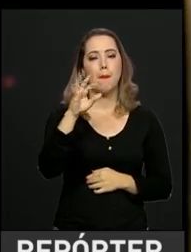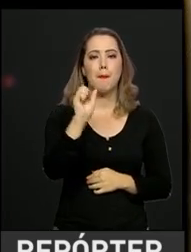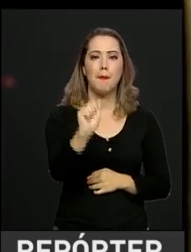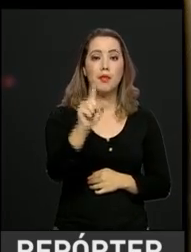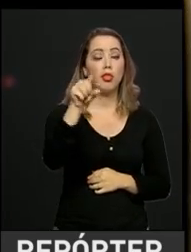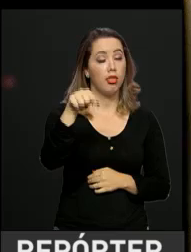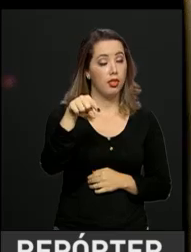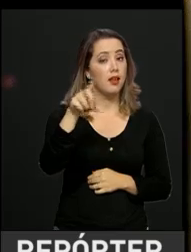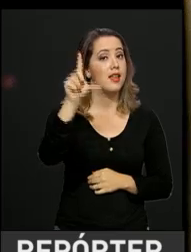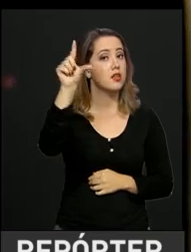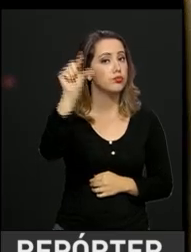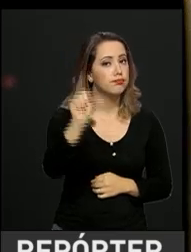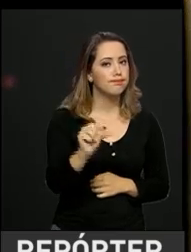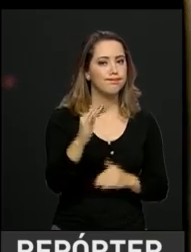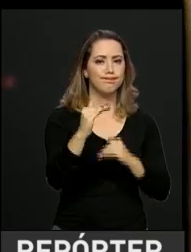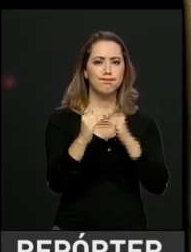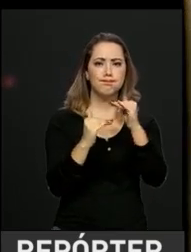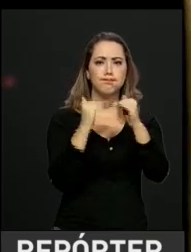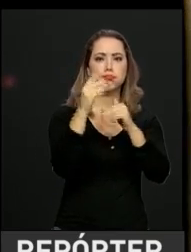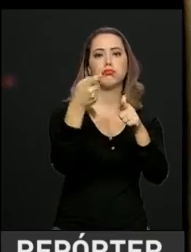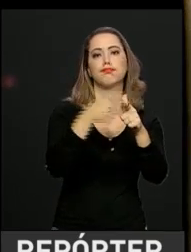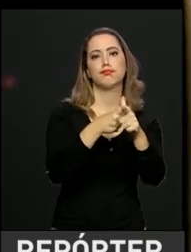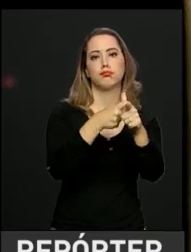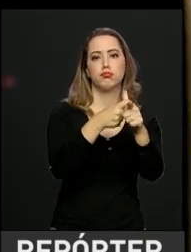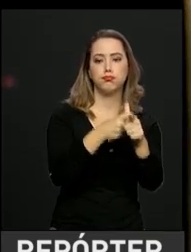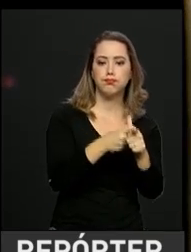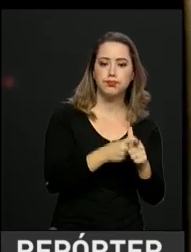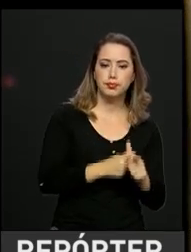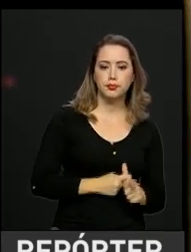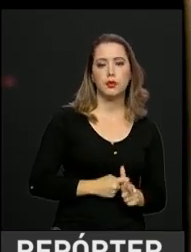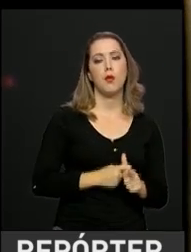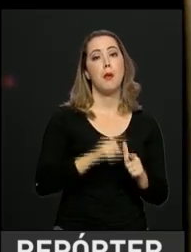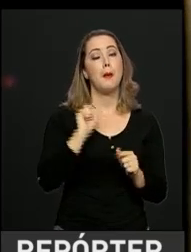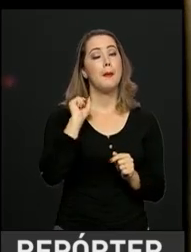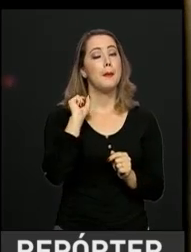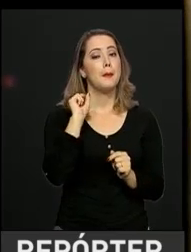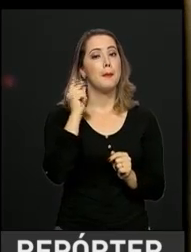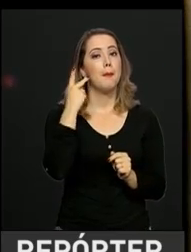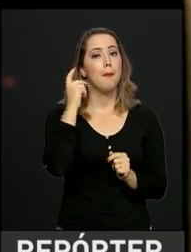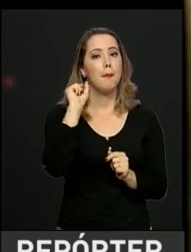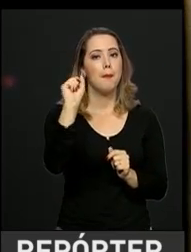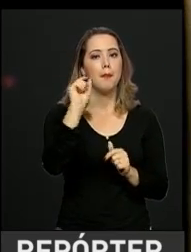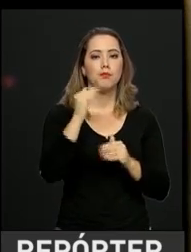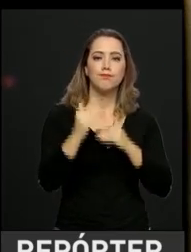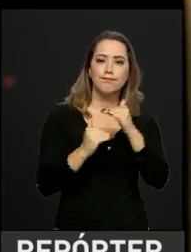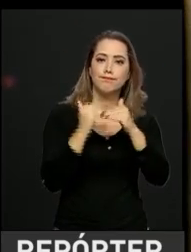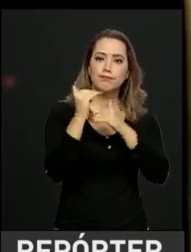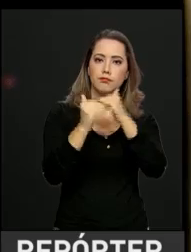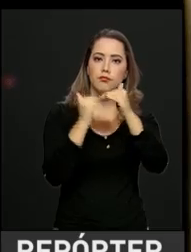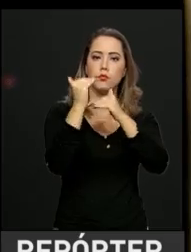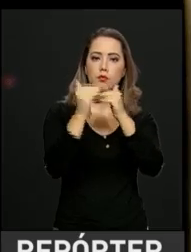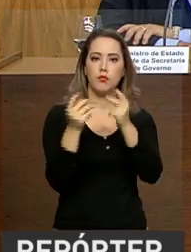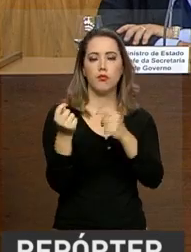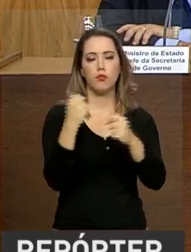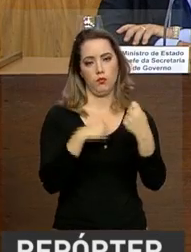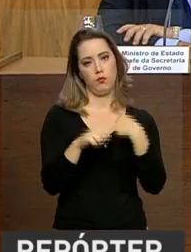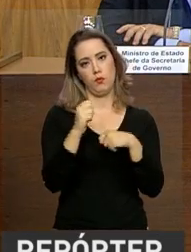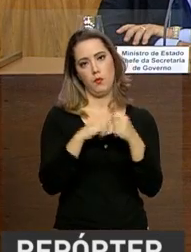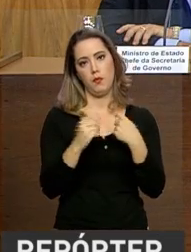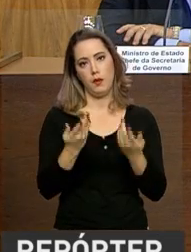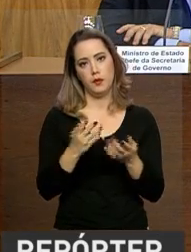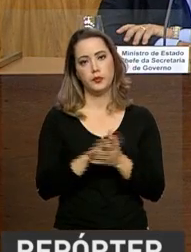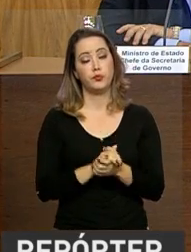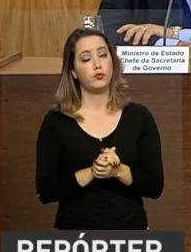é diminuir o crescimento dessa dívida para que seja possível retomar o crescimento econômico do Brasil na